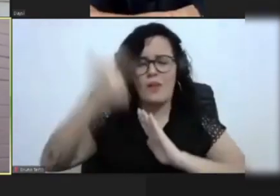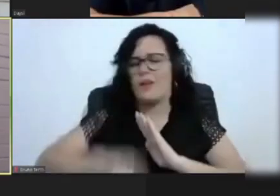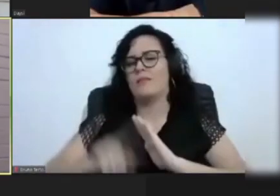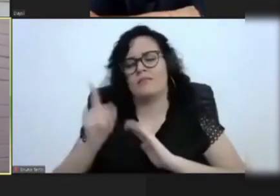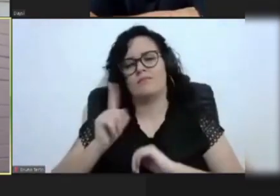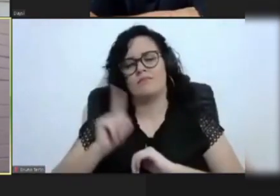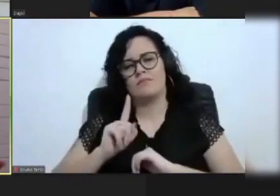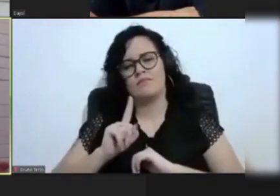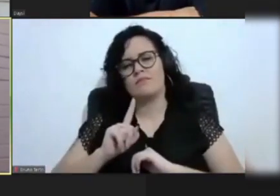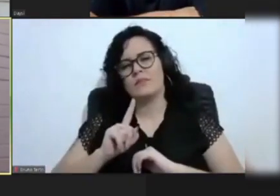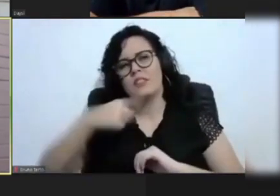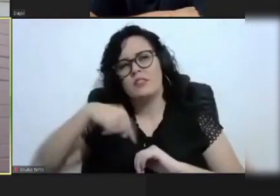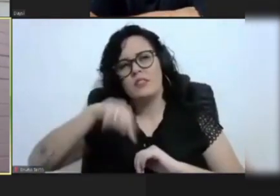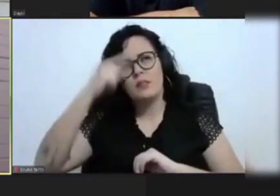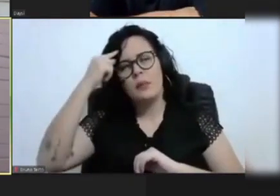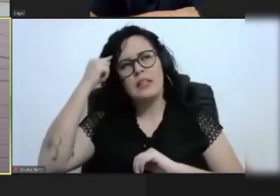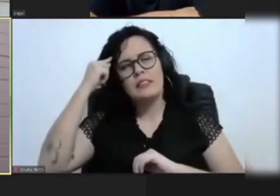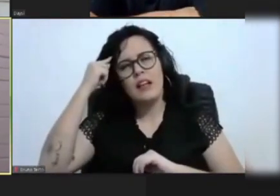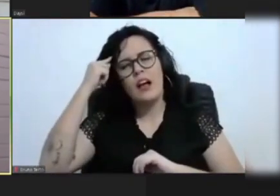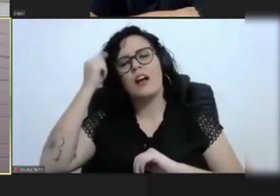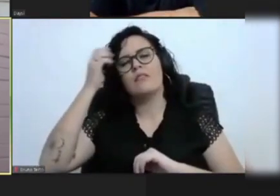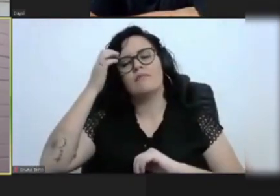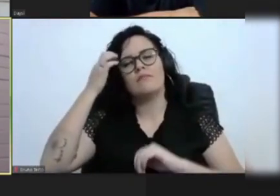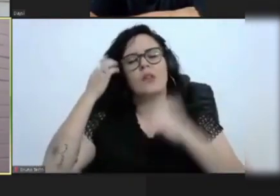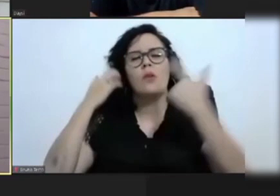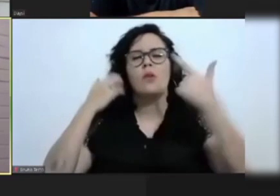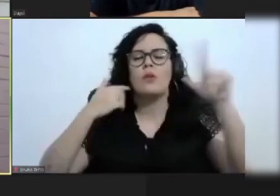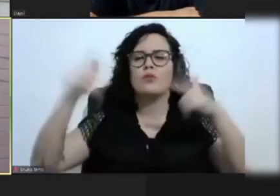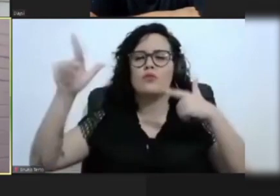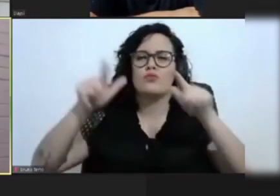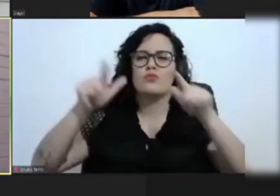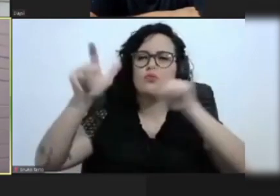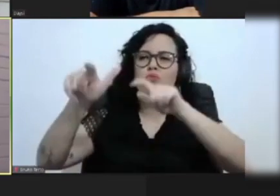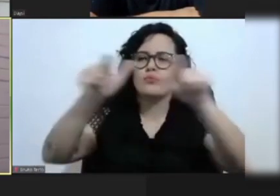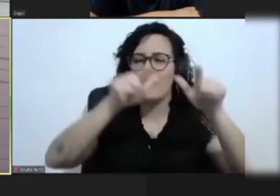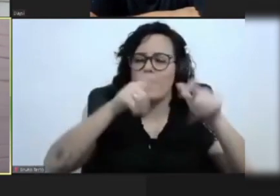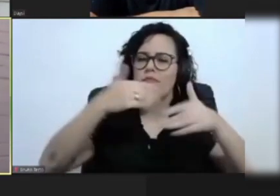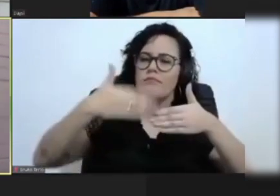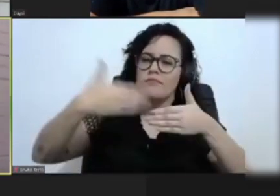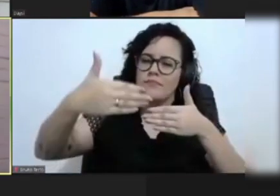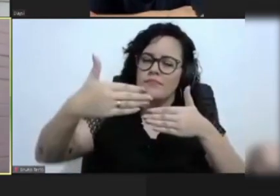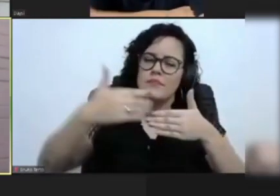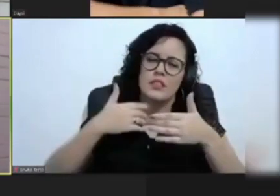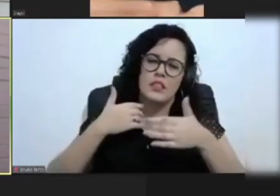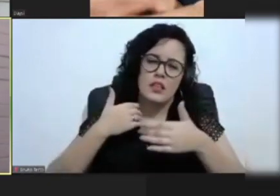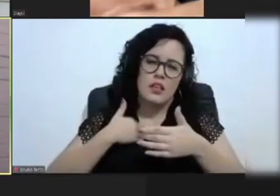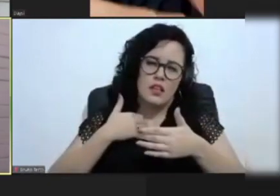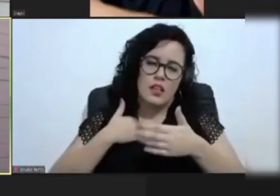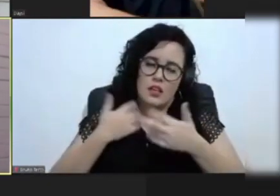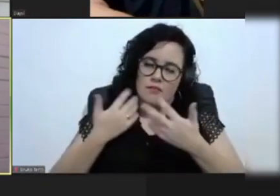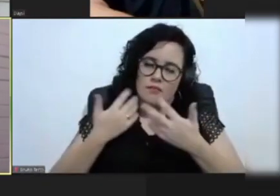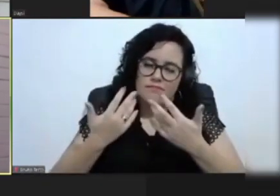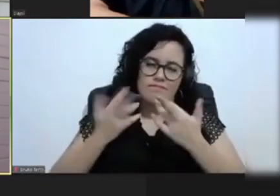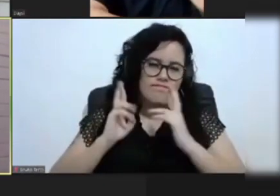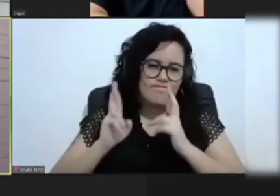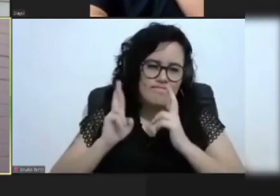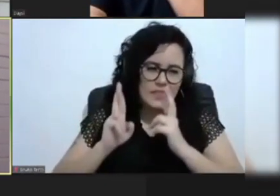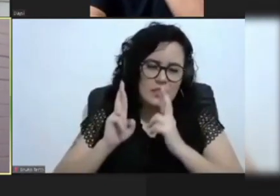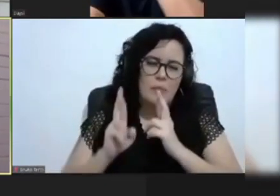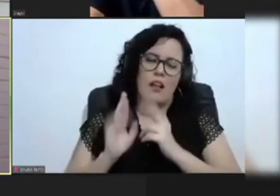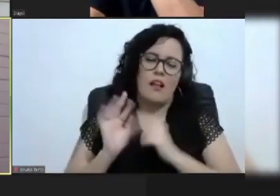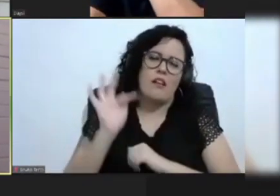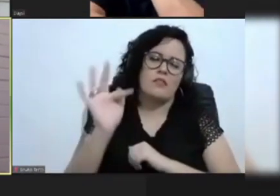gente possa pensar em outros passos adiante disso. Quer dizer, eu tenho ainda essa esperança e